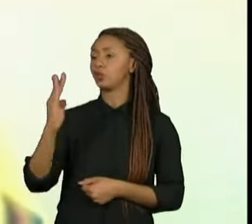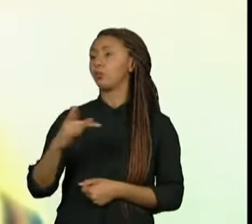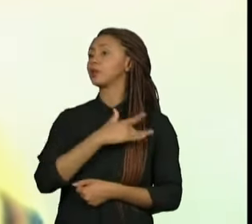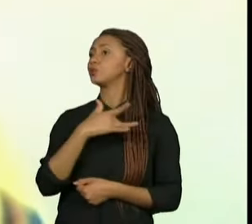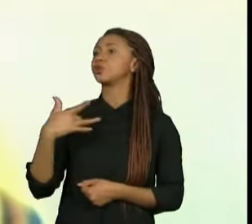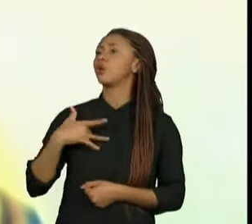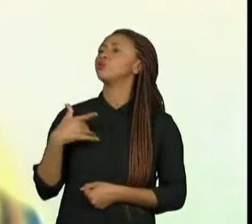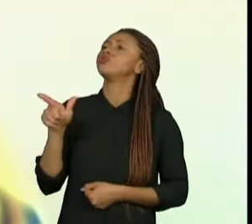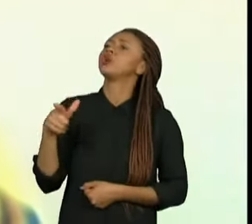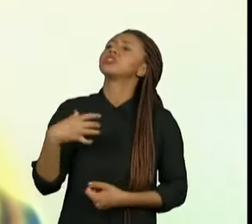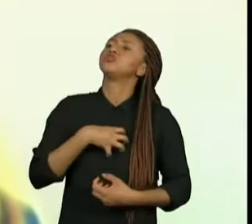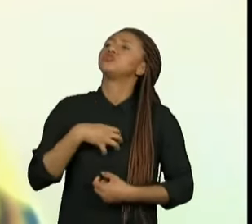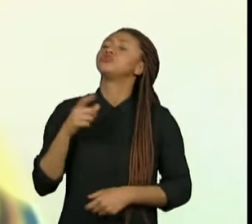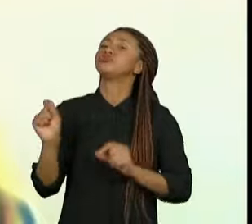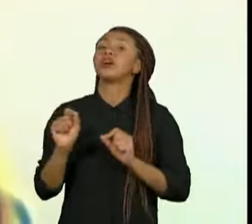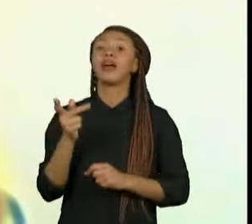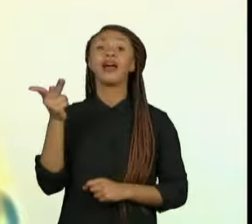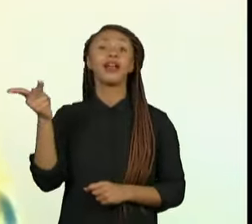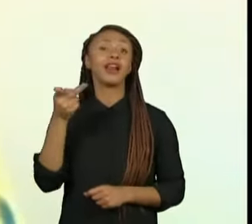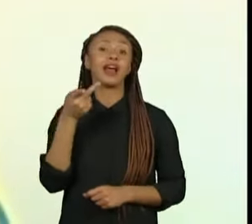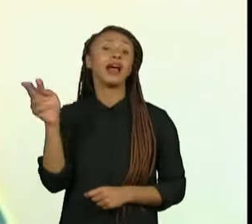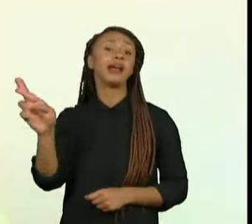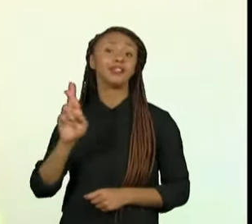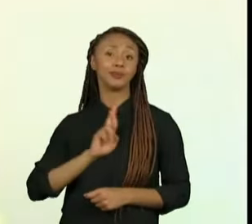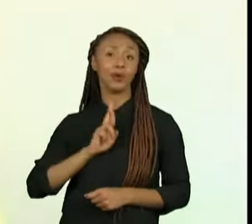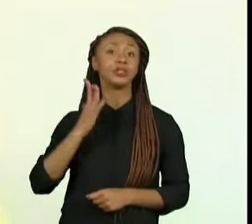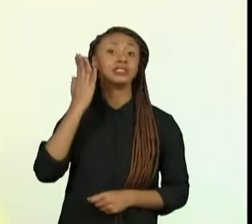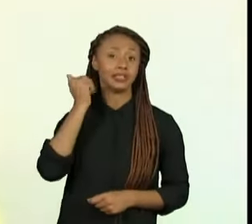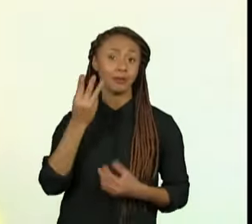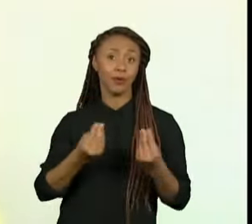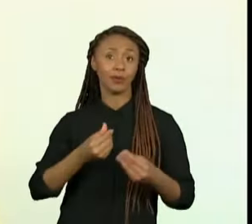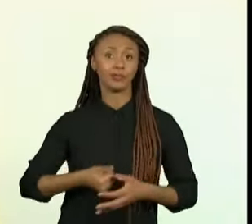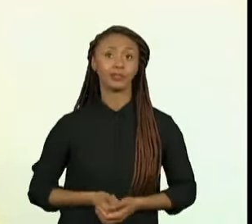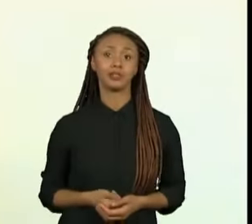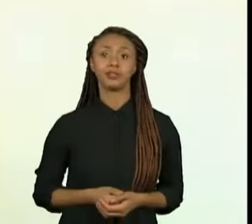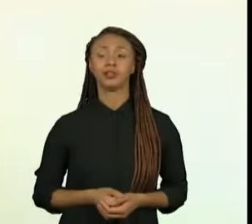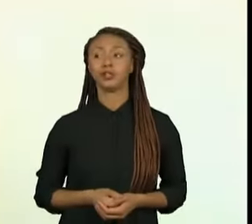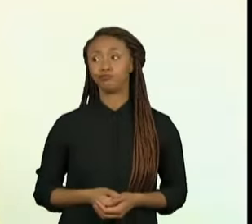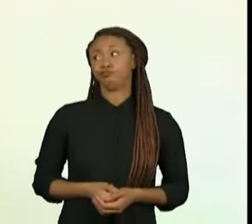hoje? Ela simplesmente responderia assim: